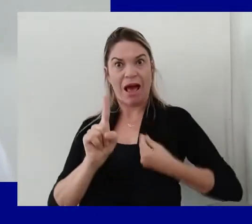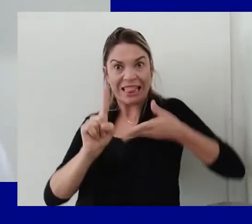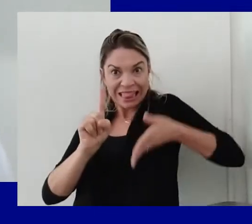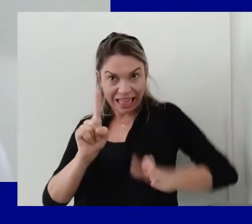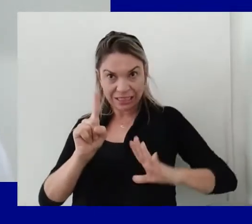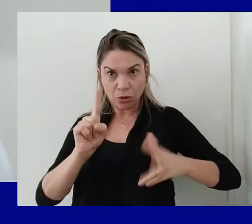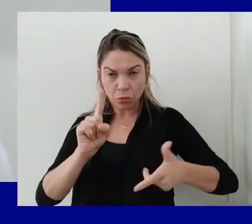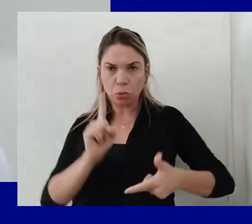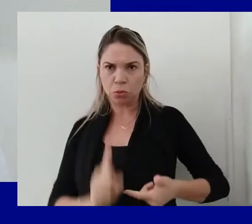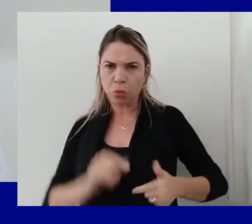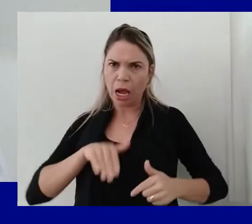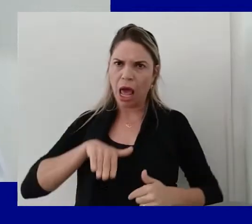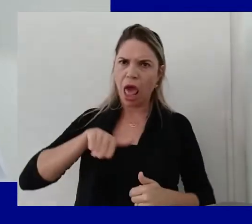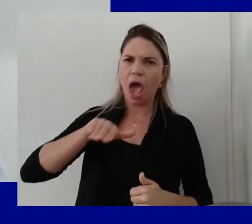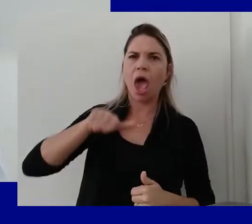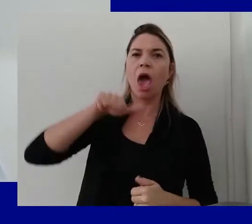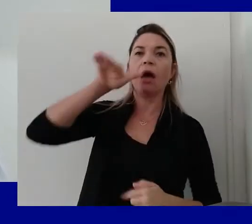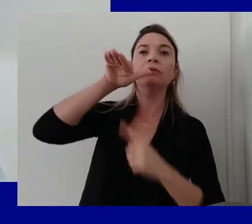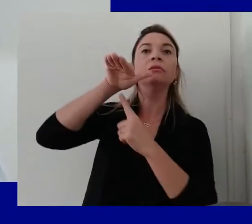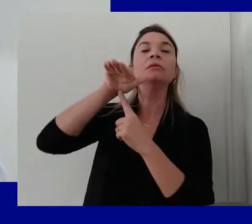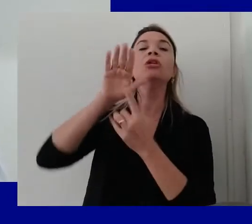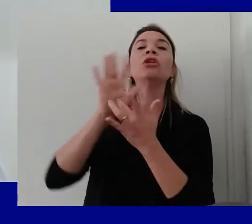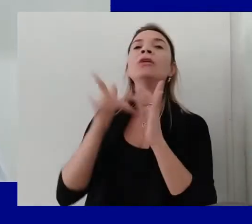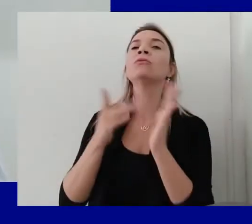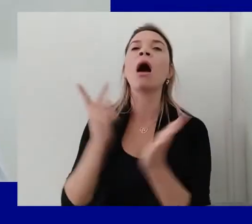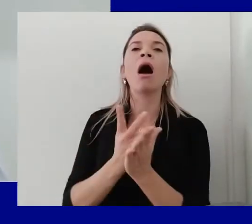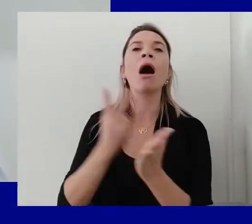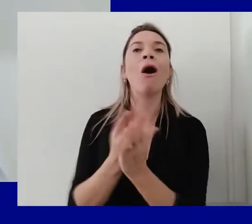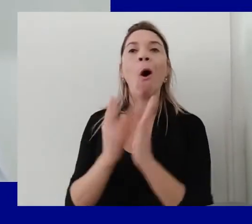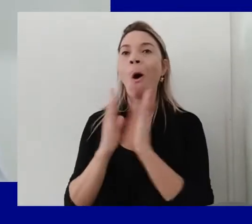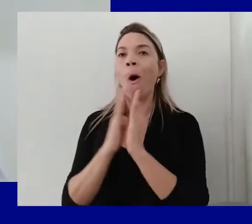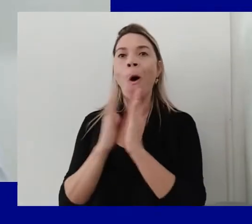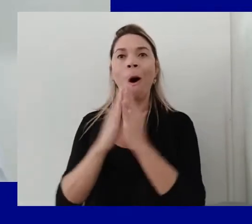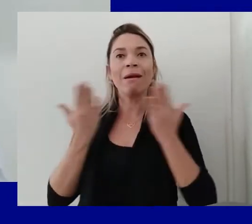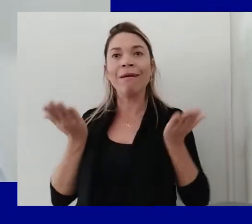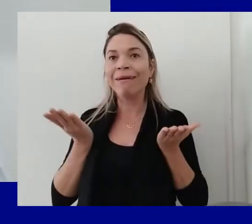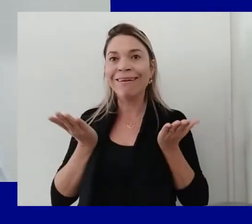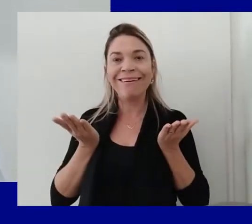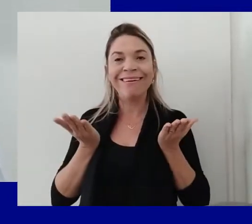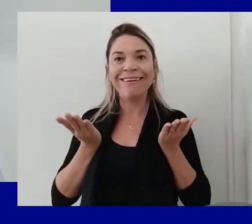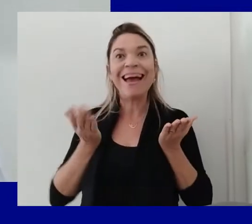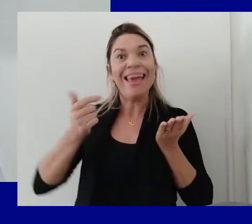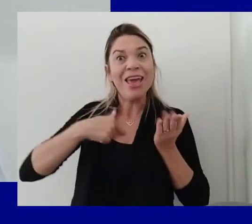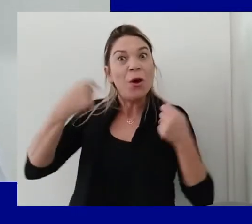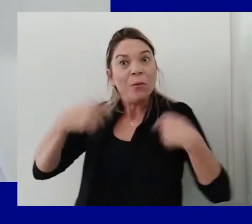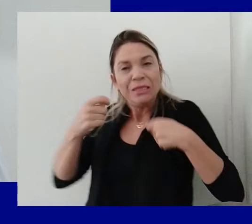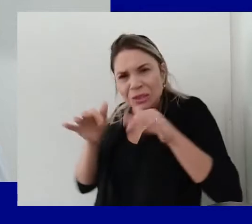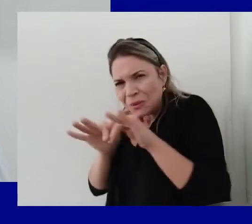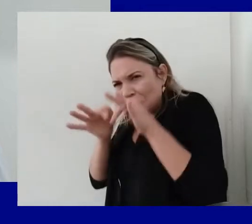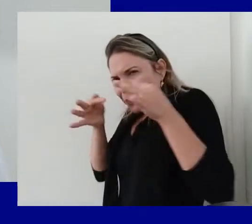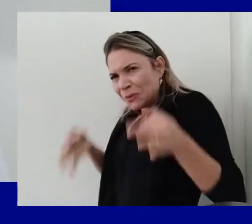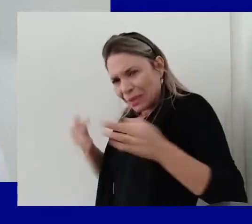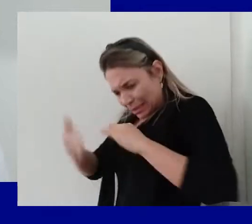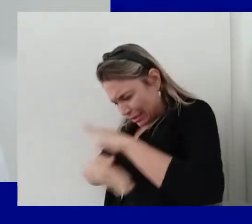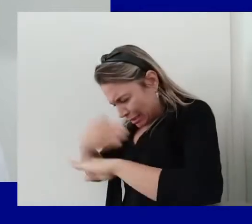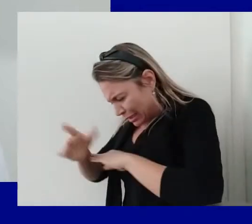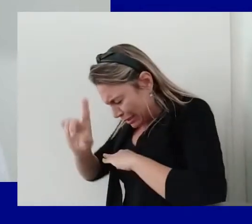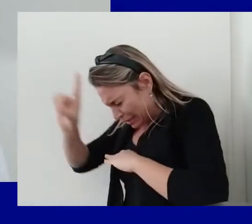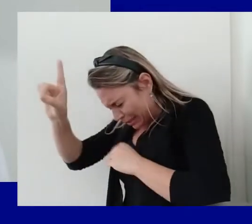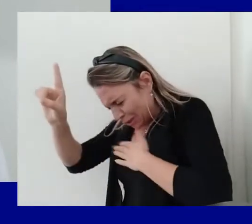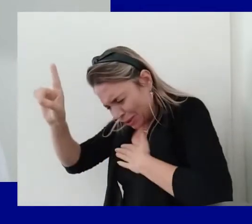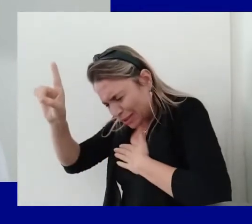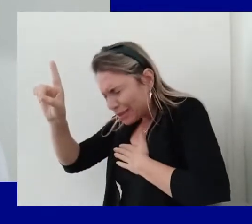de Deus. Então por que eu devo orar? Porque eu preciso me humilhar diante de Deus, reconhecer as minhas